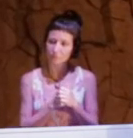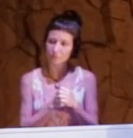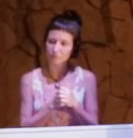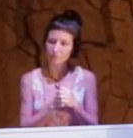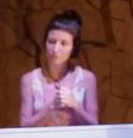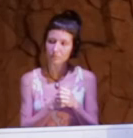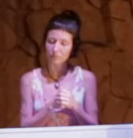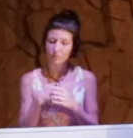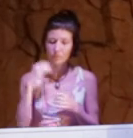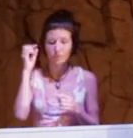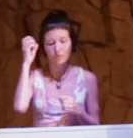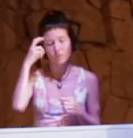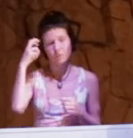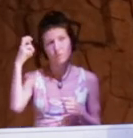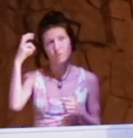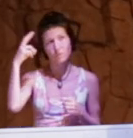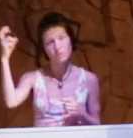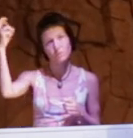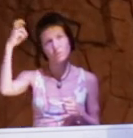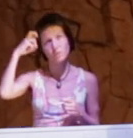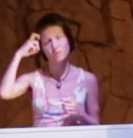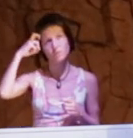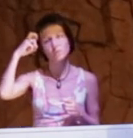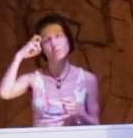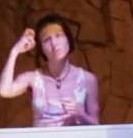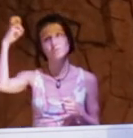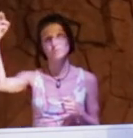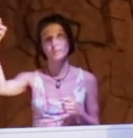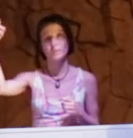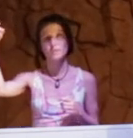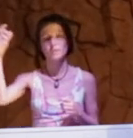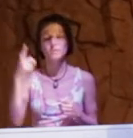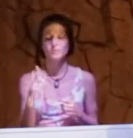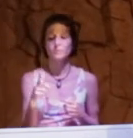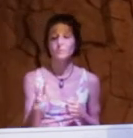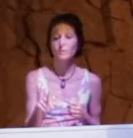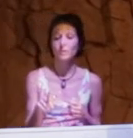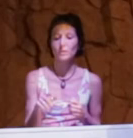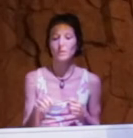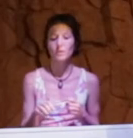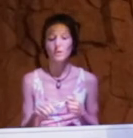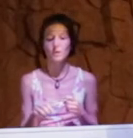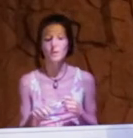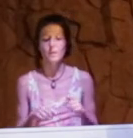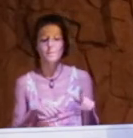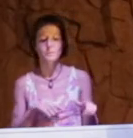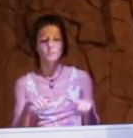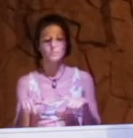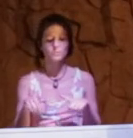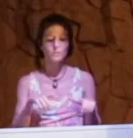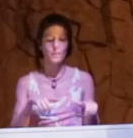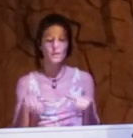para adentrar esse espaço, para discutir o mercado editorial? São várias questões que, querendo ou não, vou ter